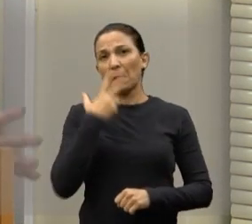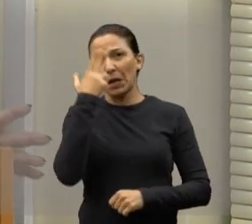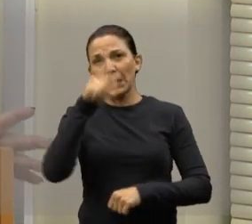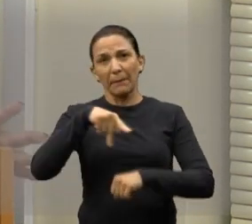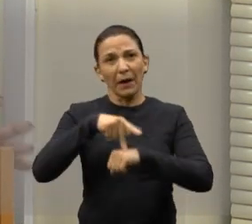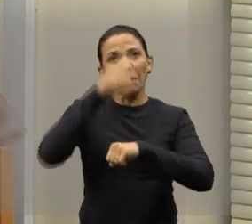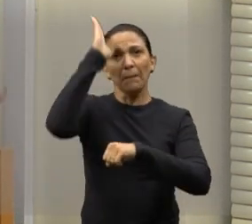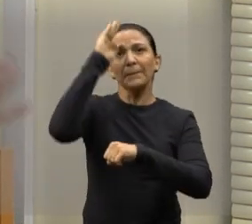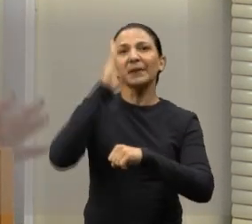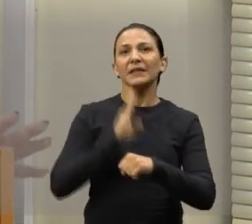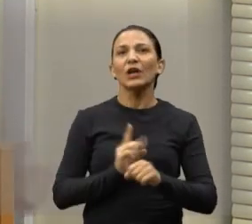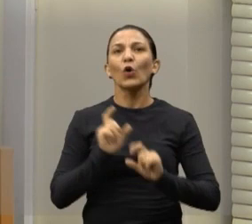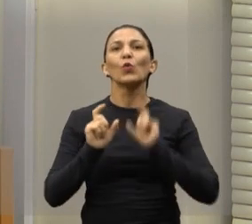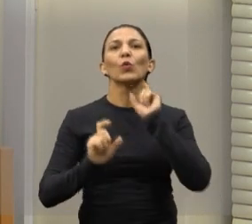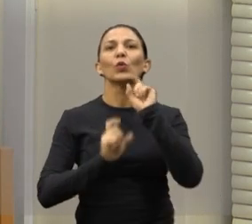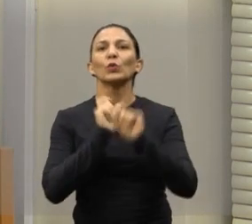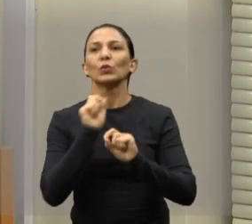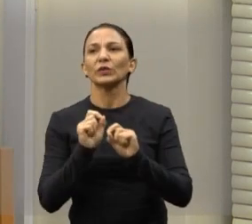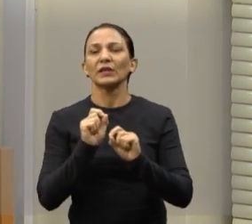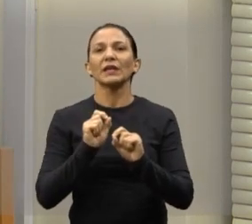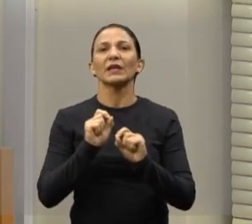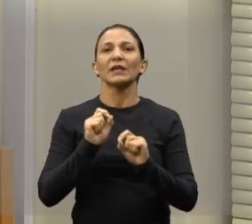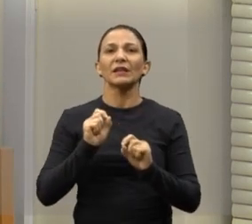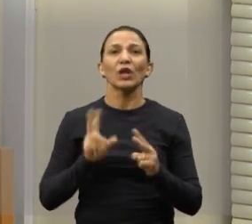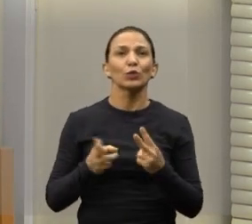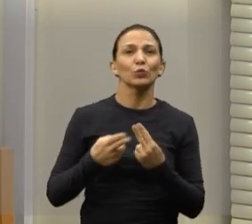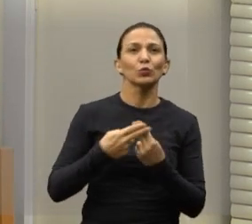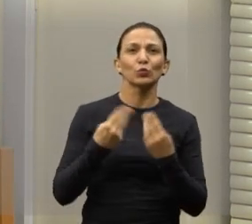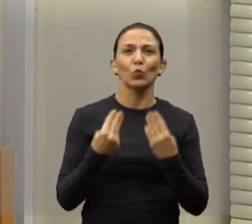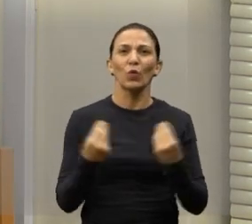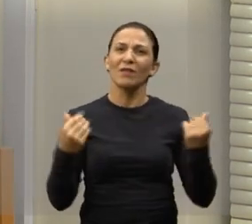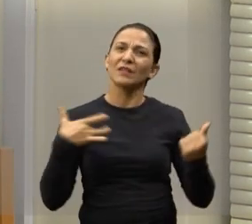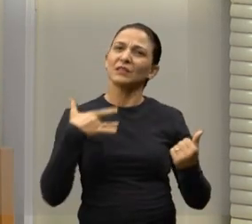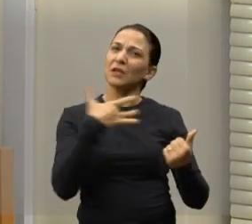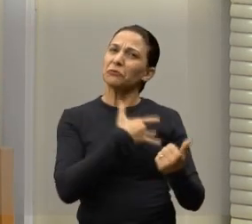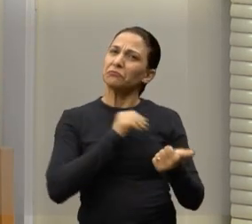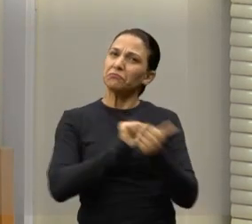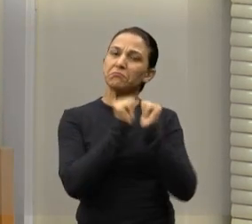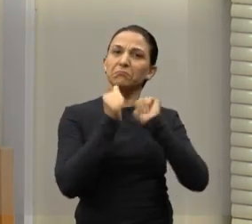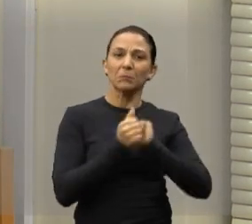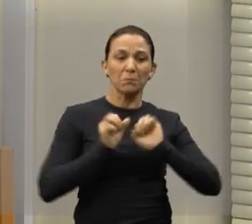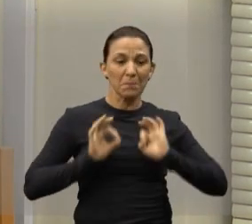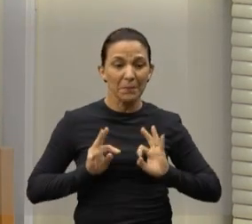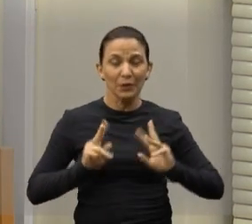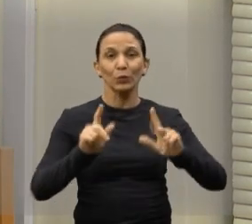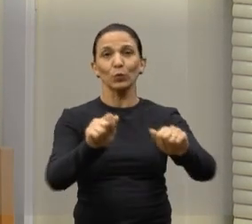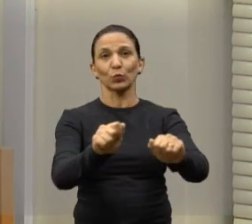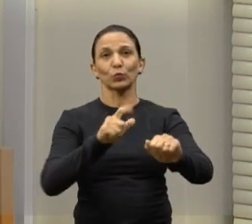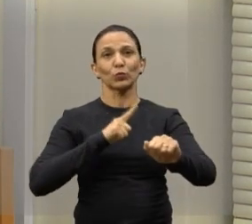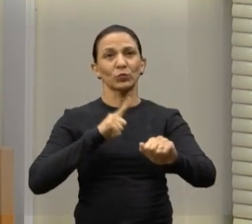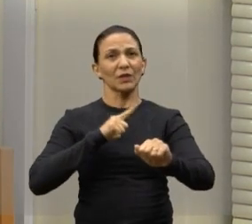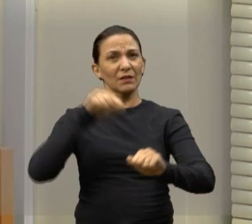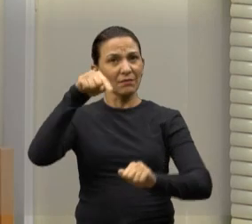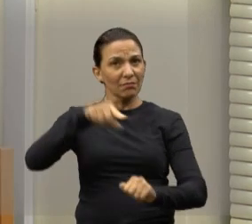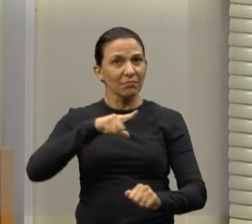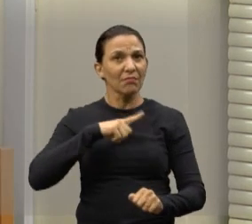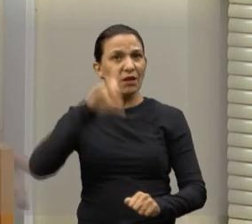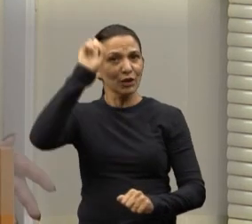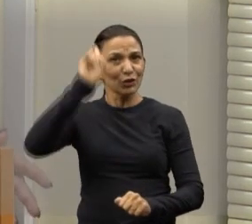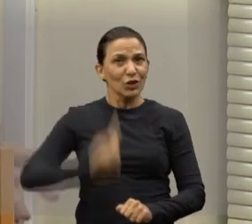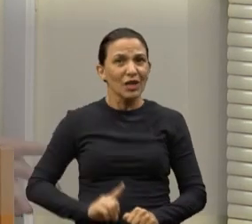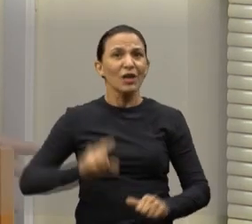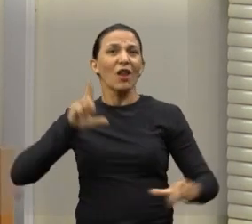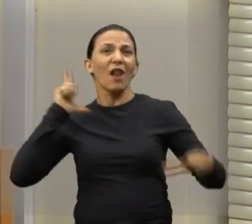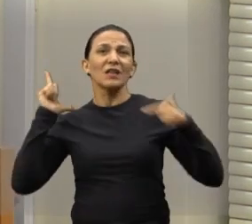aonde todos são para todos são garantidos um SUS de qualidade uma saúde de qualidade o Brasil é um país que a garantido o direito